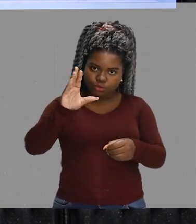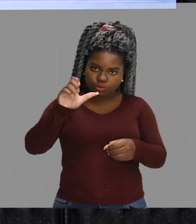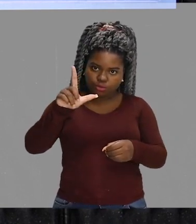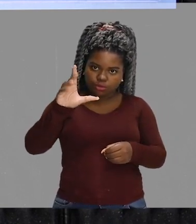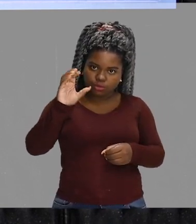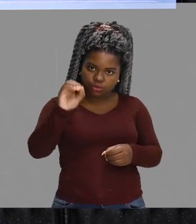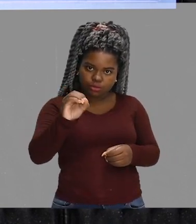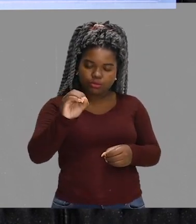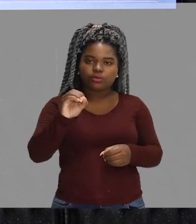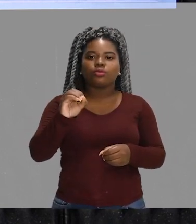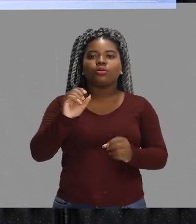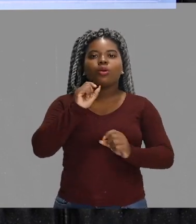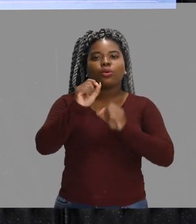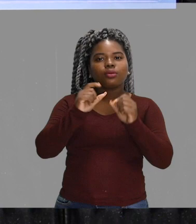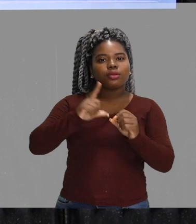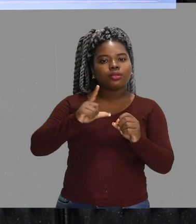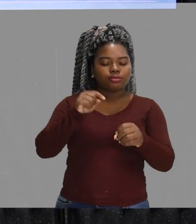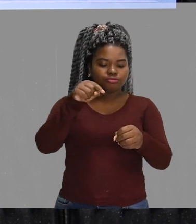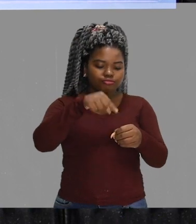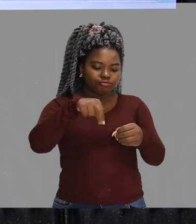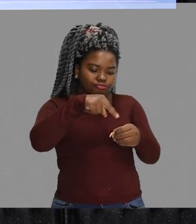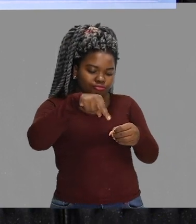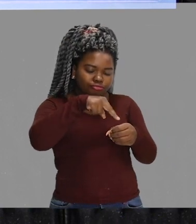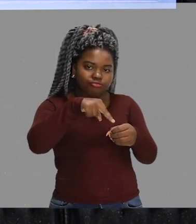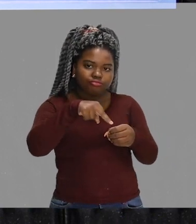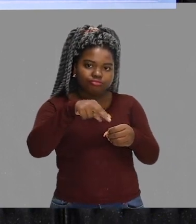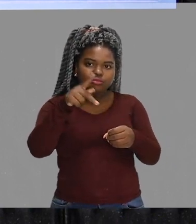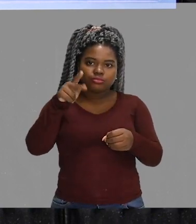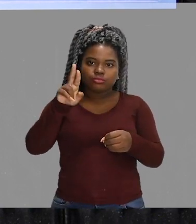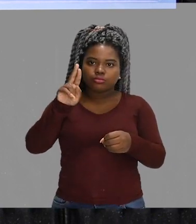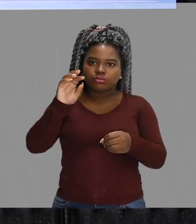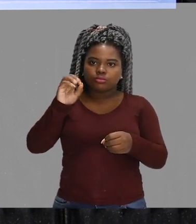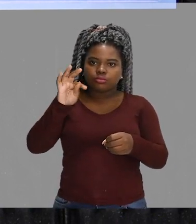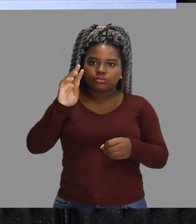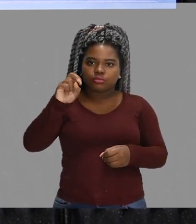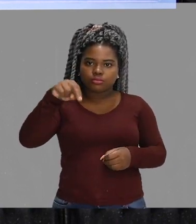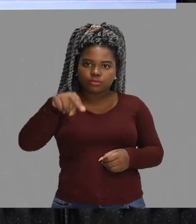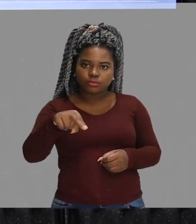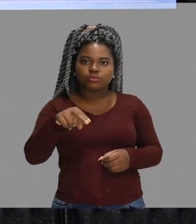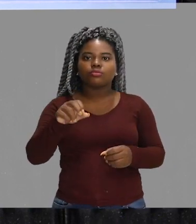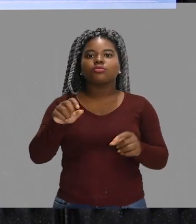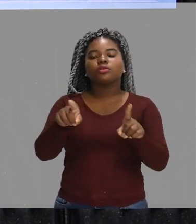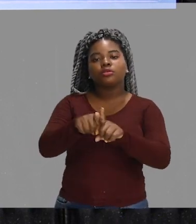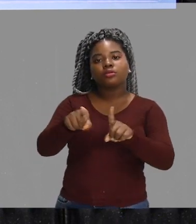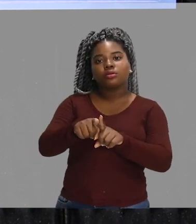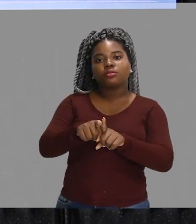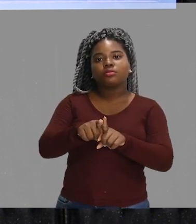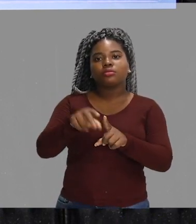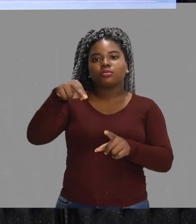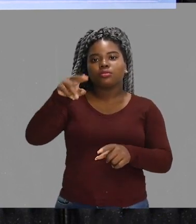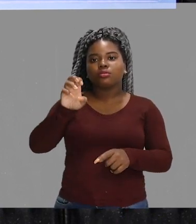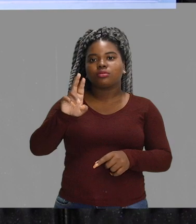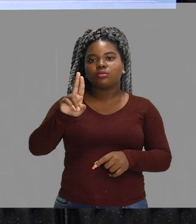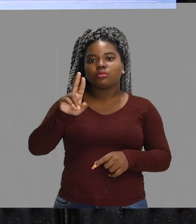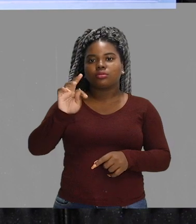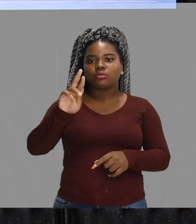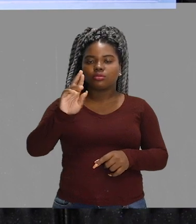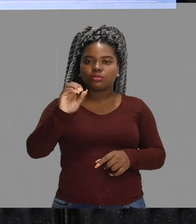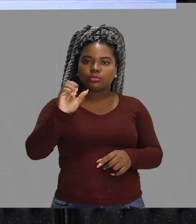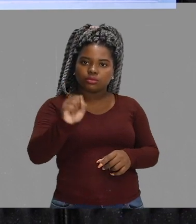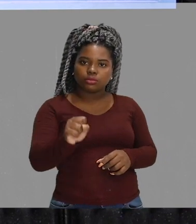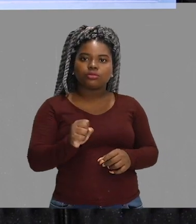no núcleo? Nós temos os prótons e os nêutrons. E na eletrosfera, nós temos os elétrons.